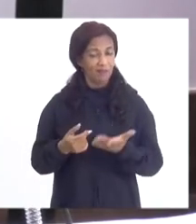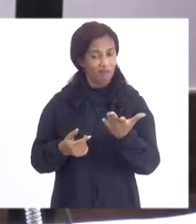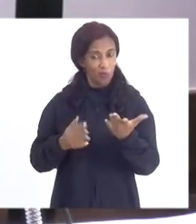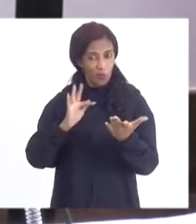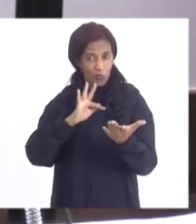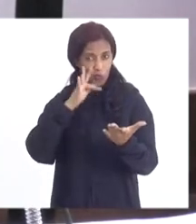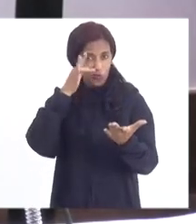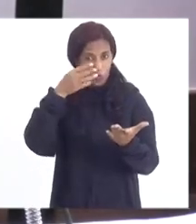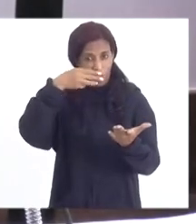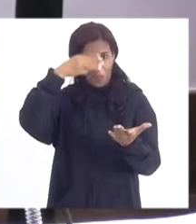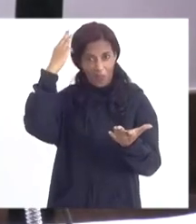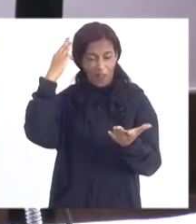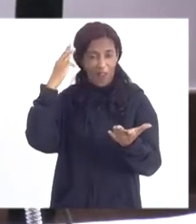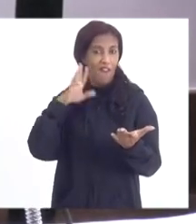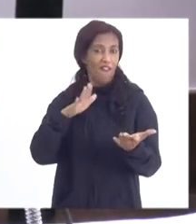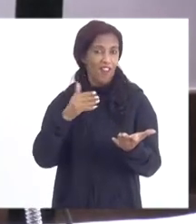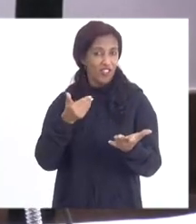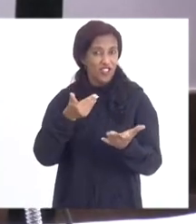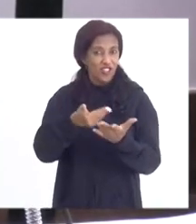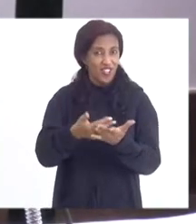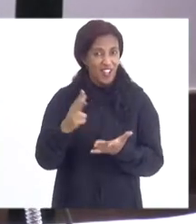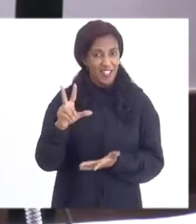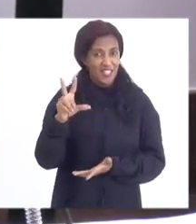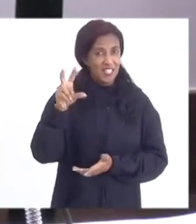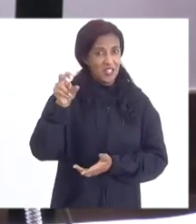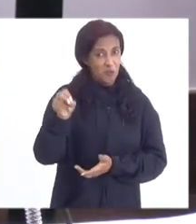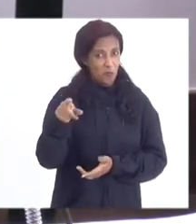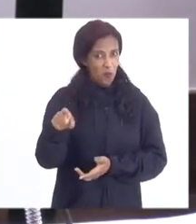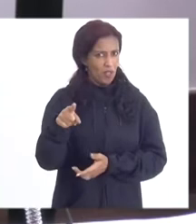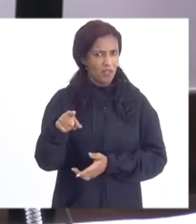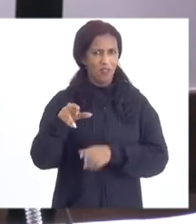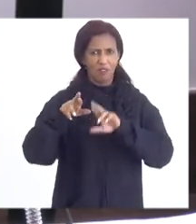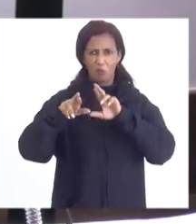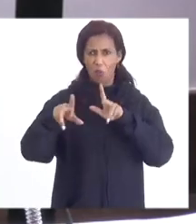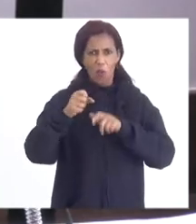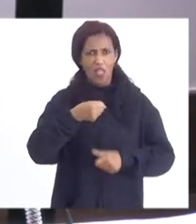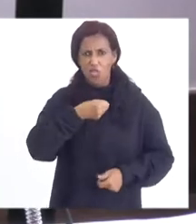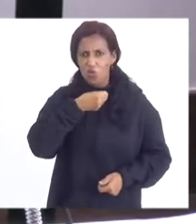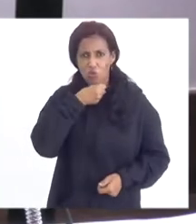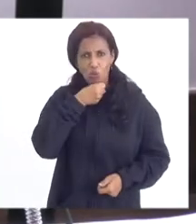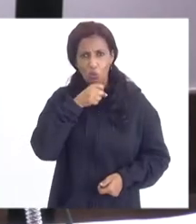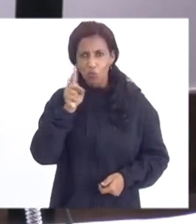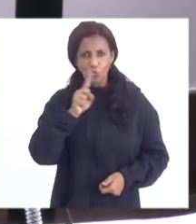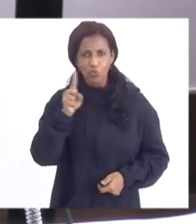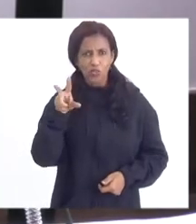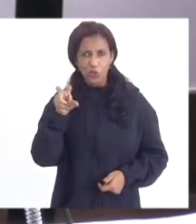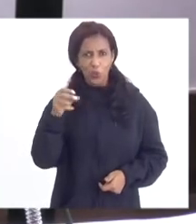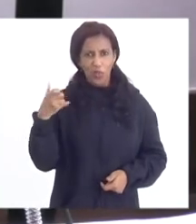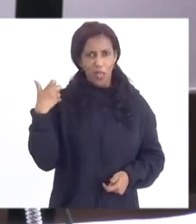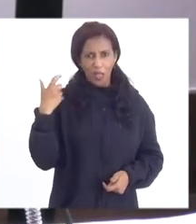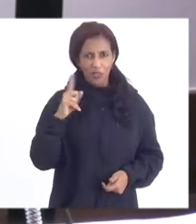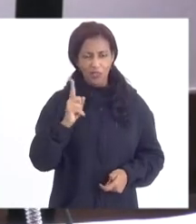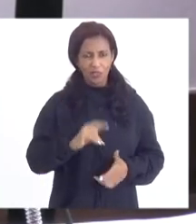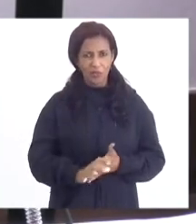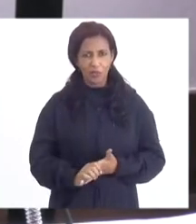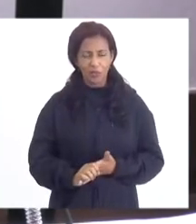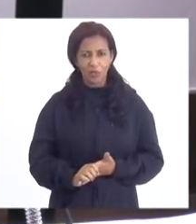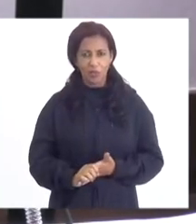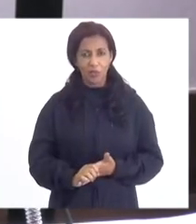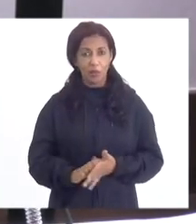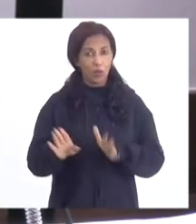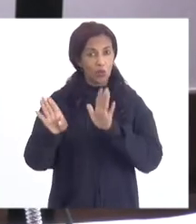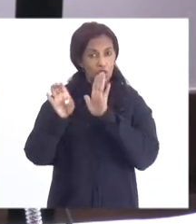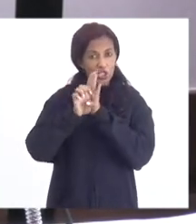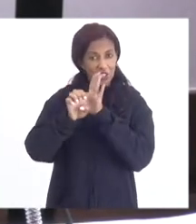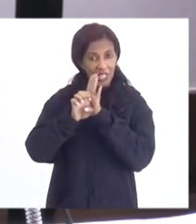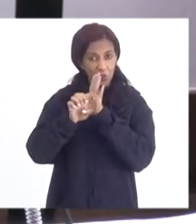50 anos. Falta pouco. E verificará que ele não se tornará um idoso com 50 anos. É verdade. O idoso, pelo estatuto do